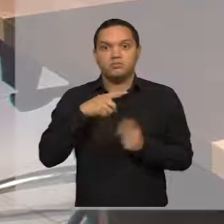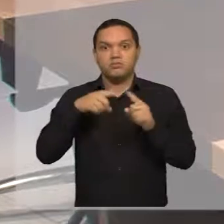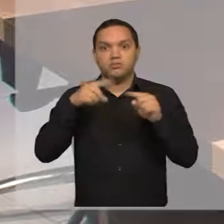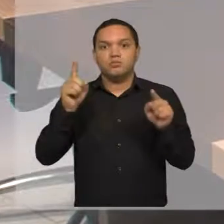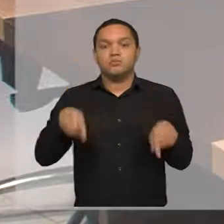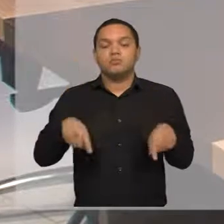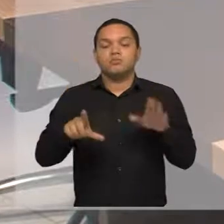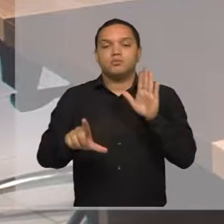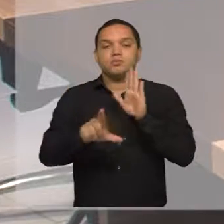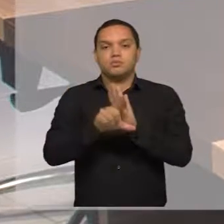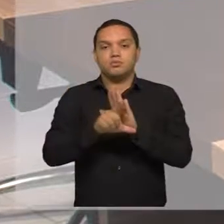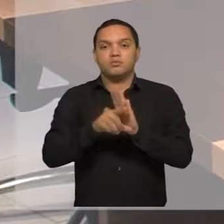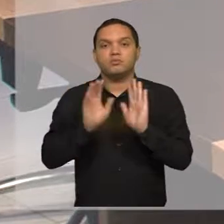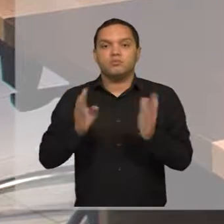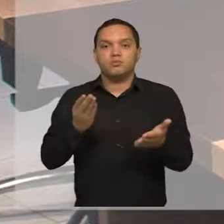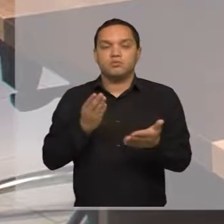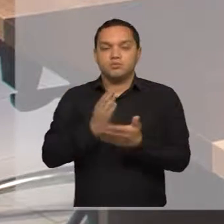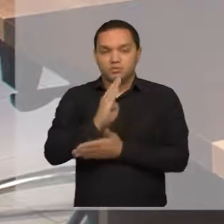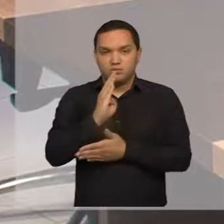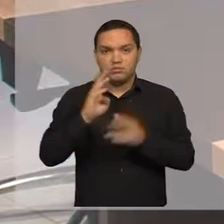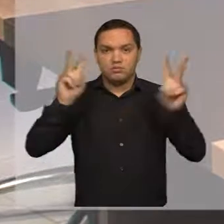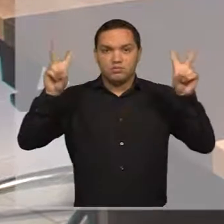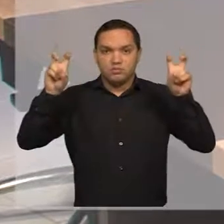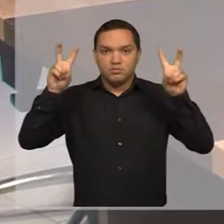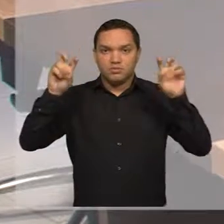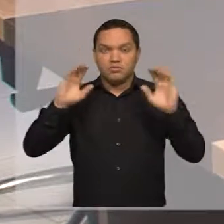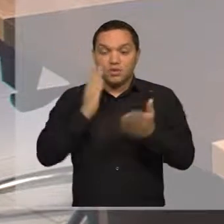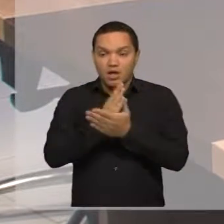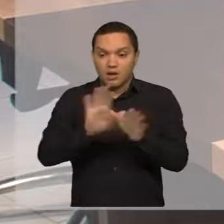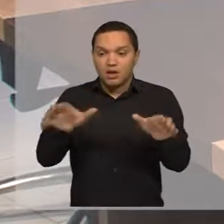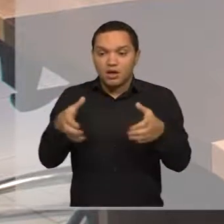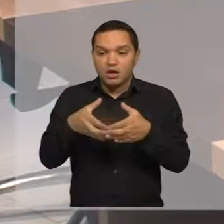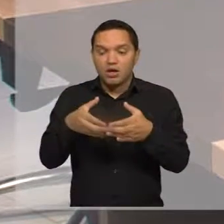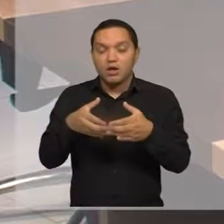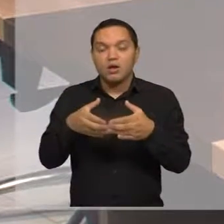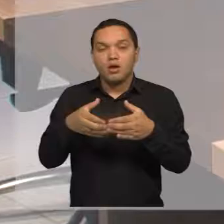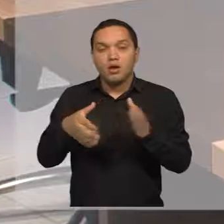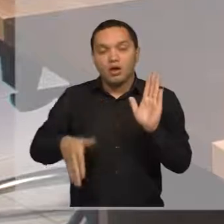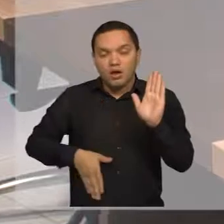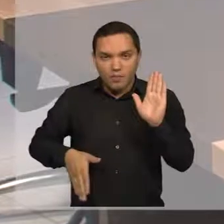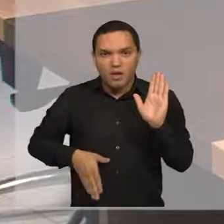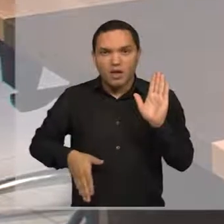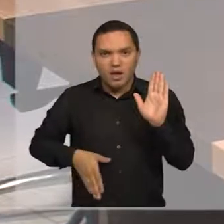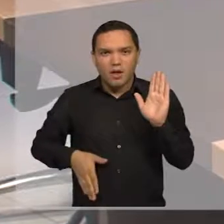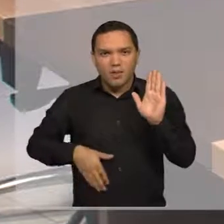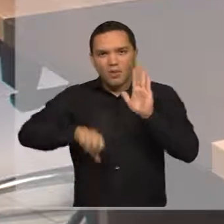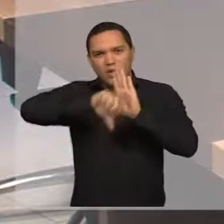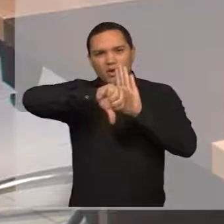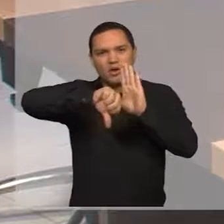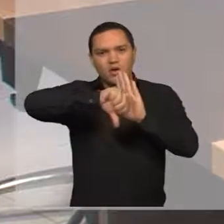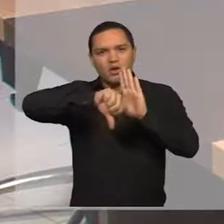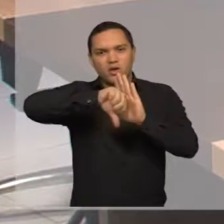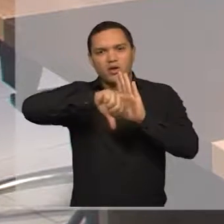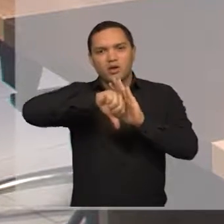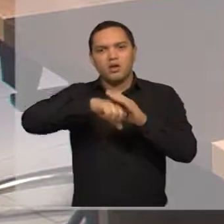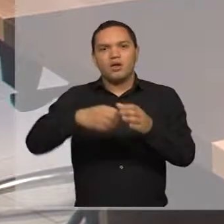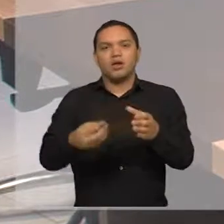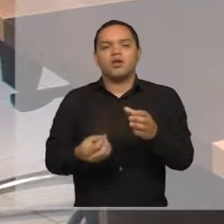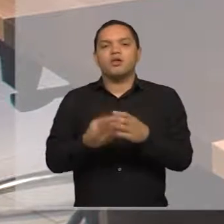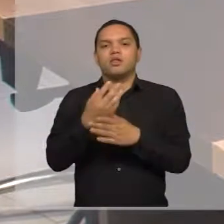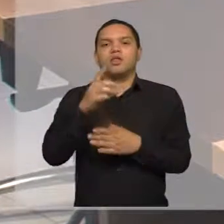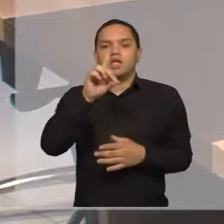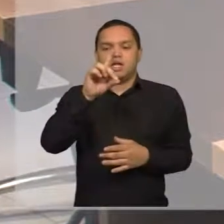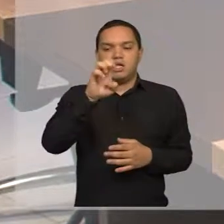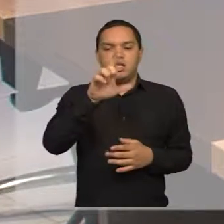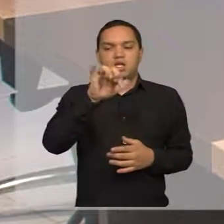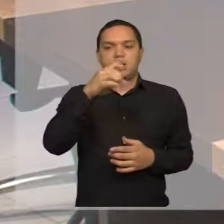lei, da lei justamente de crime ao combate ao crime organizado, inclusive que trouxe a novidade que foi a delação premiada. Mas o que é